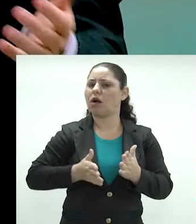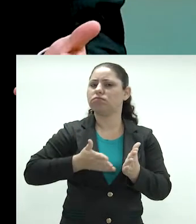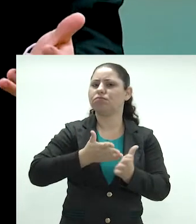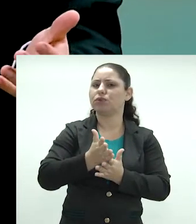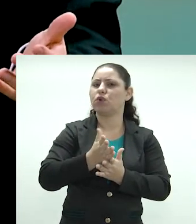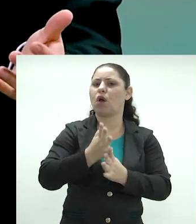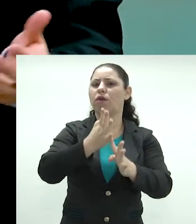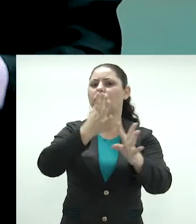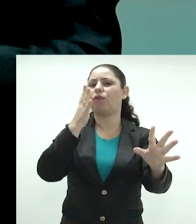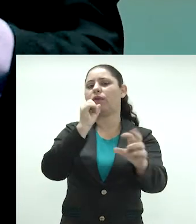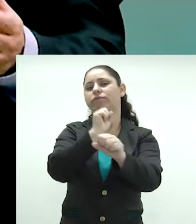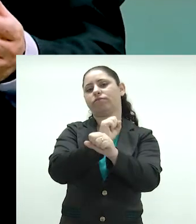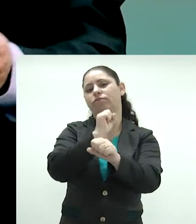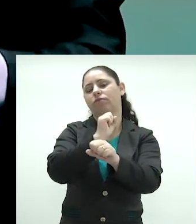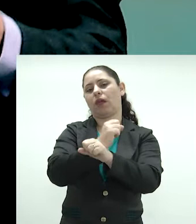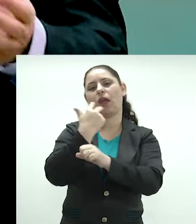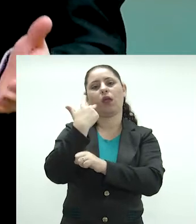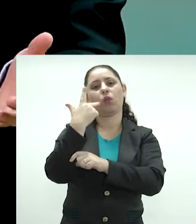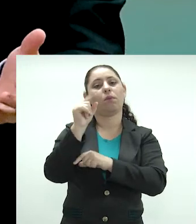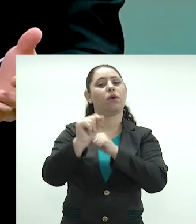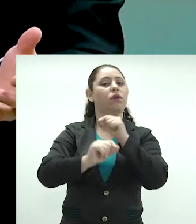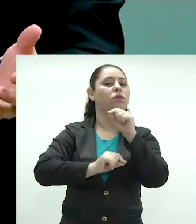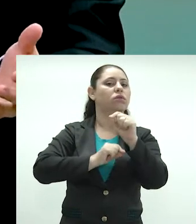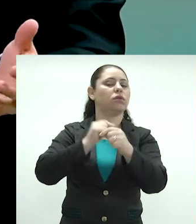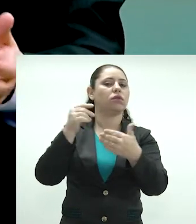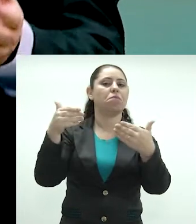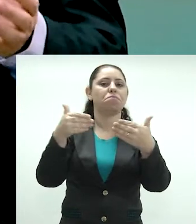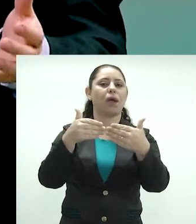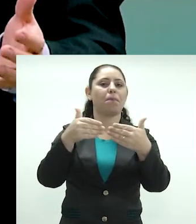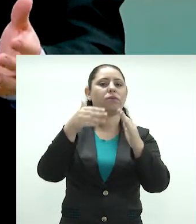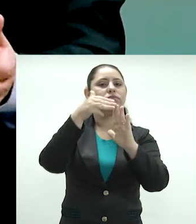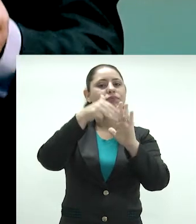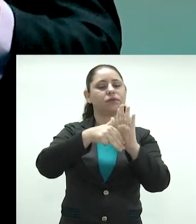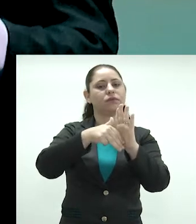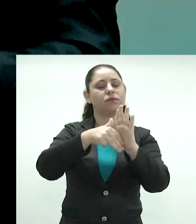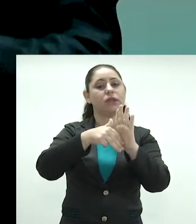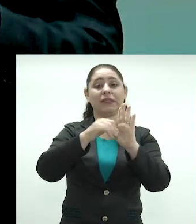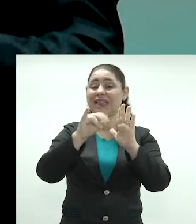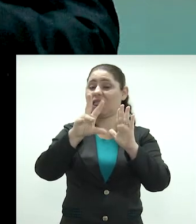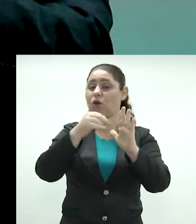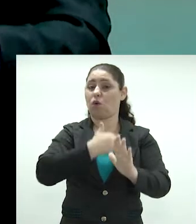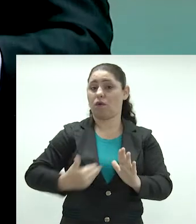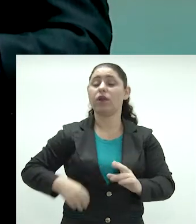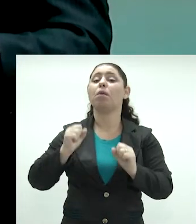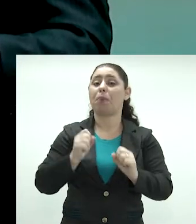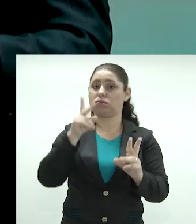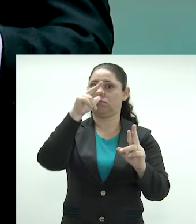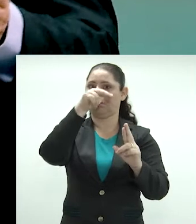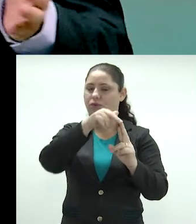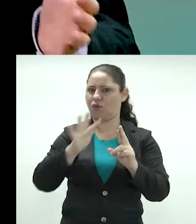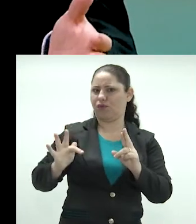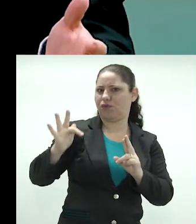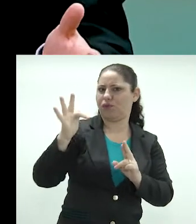da fila de espera, é natural que virão medidas restritivas. Se não fizer isso, o próprio governante pode ser responsabilizado no